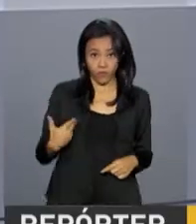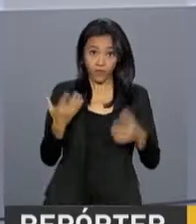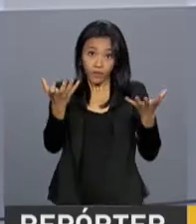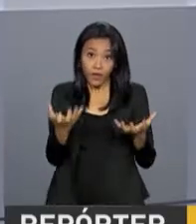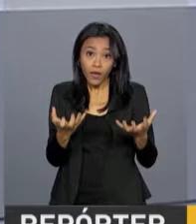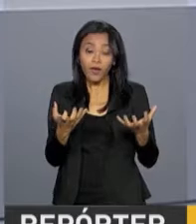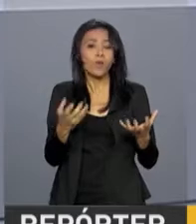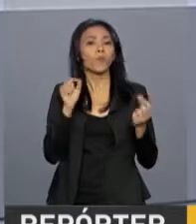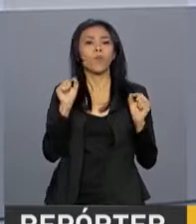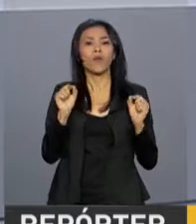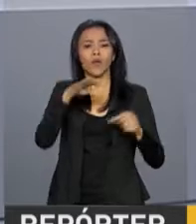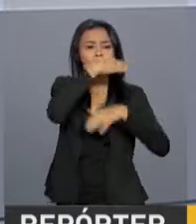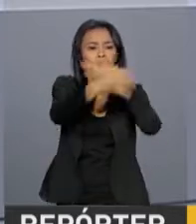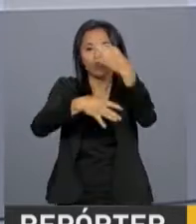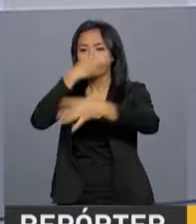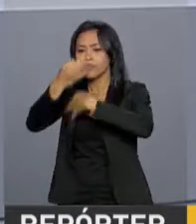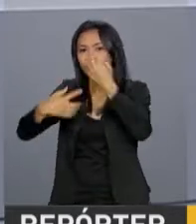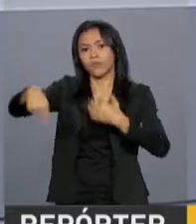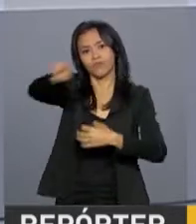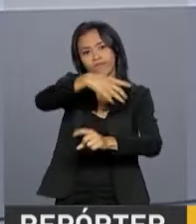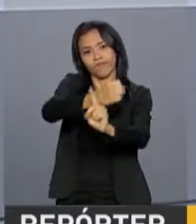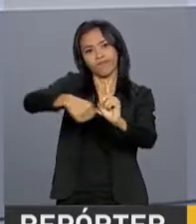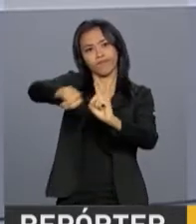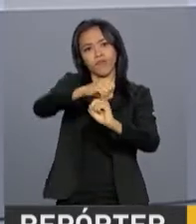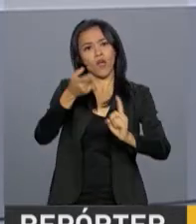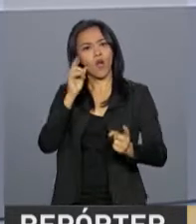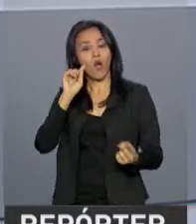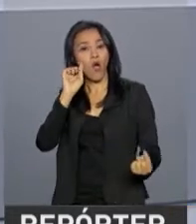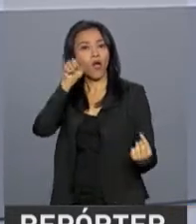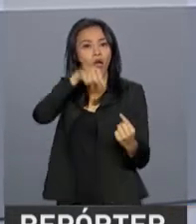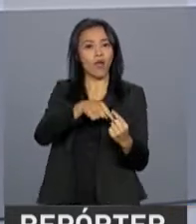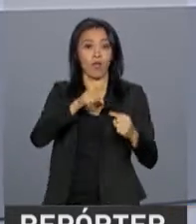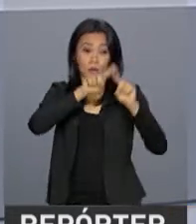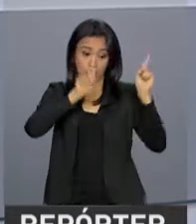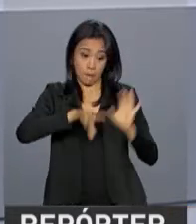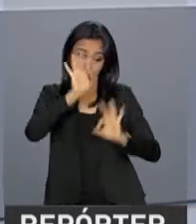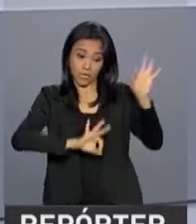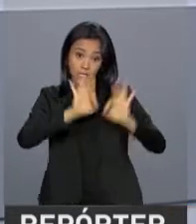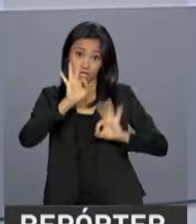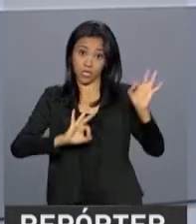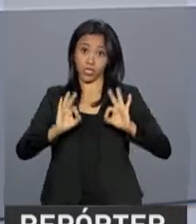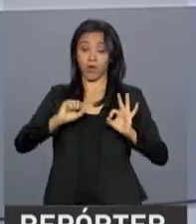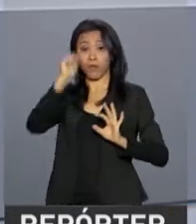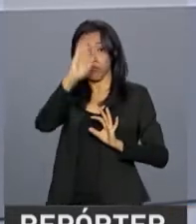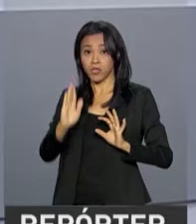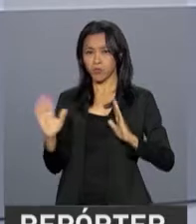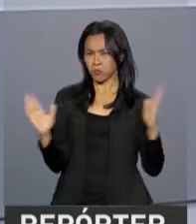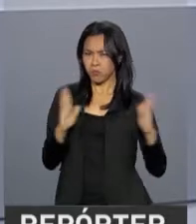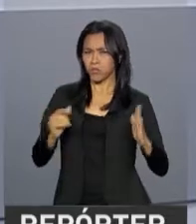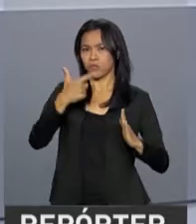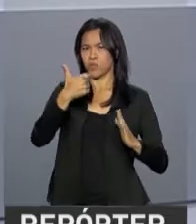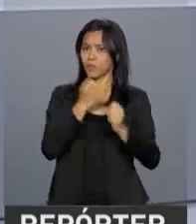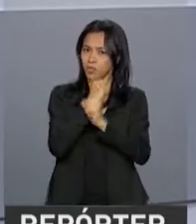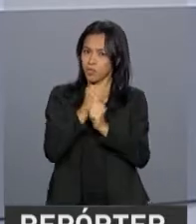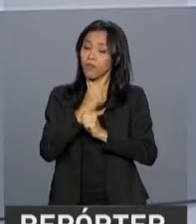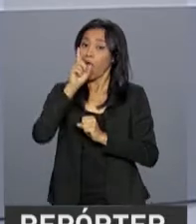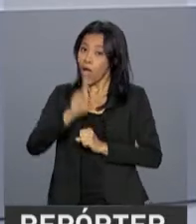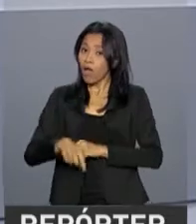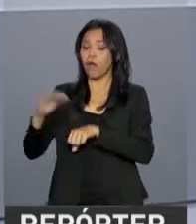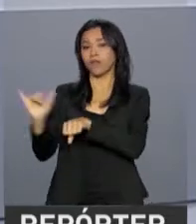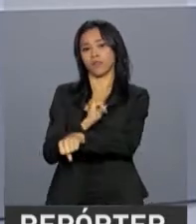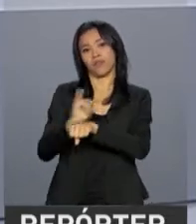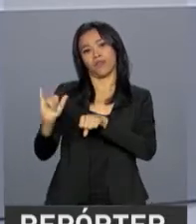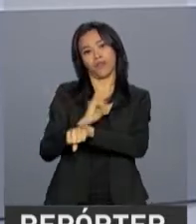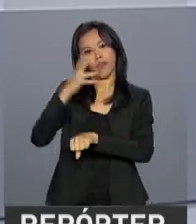sugestões da sociedade para ajudar a planejar o brasil dos próximos 12 anos a proposta faz parte da estratégia nacional de